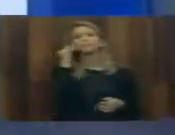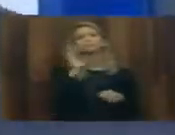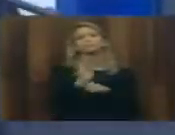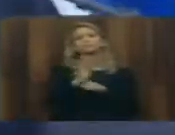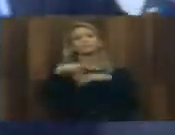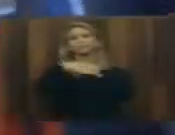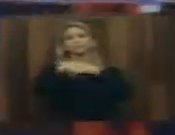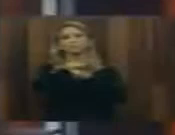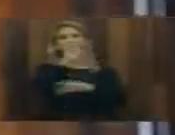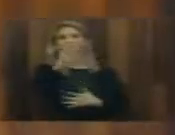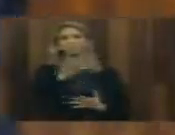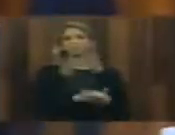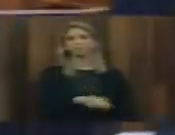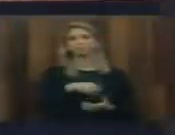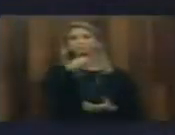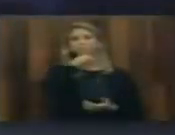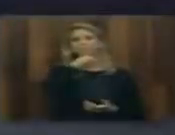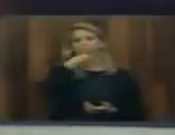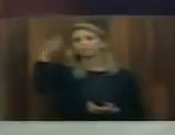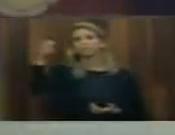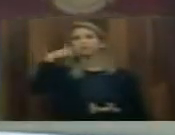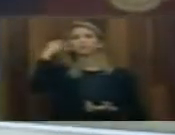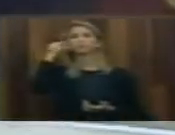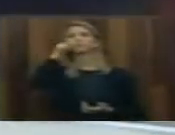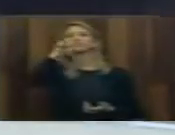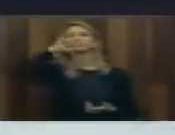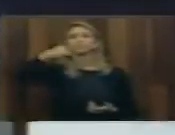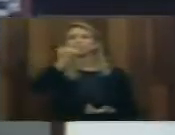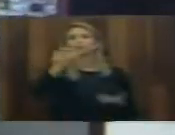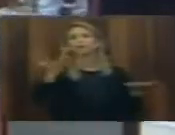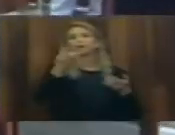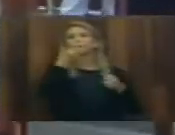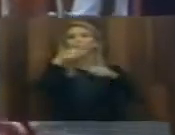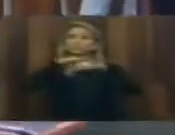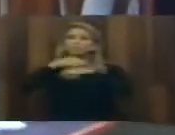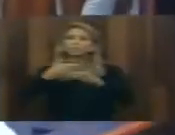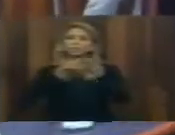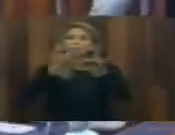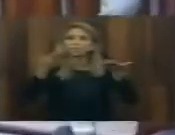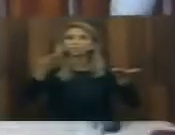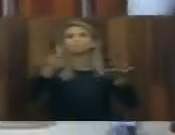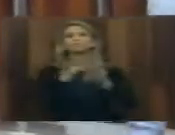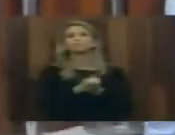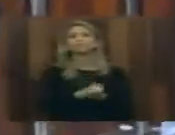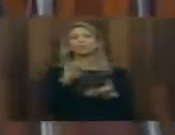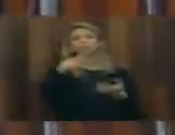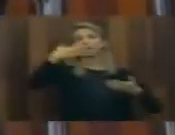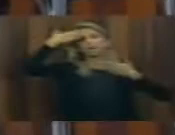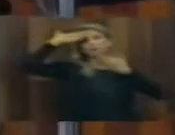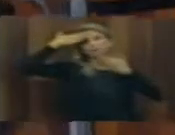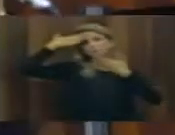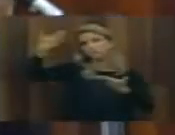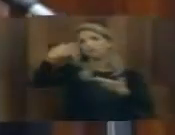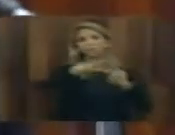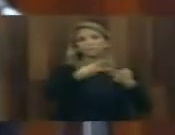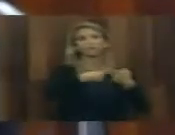Jota. Boa noite mais uma vez a todos. Eu quero agradecer por você